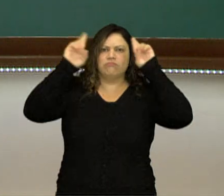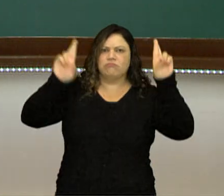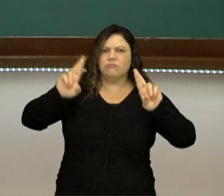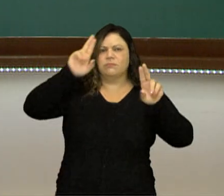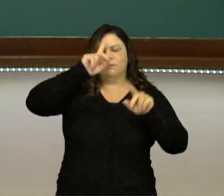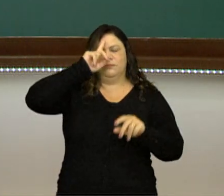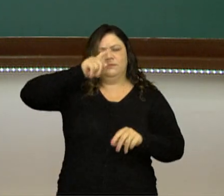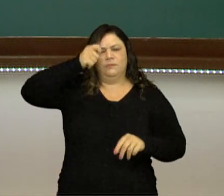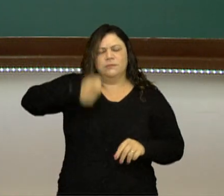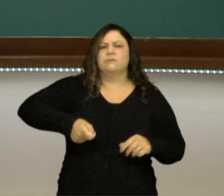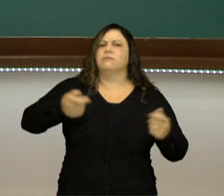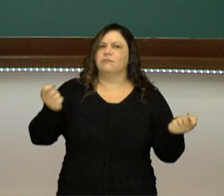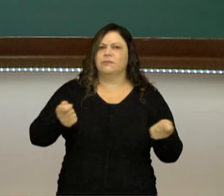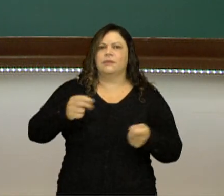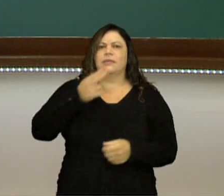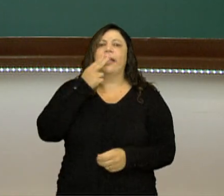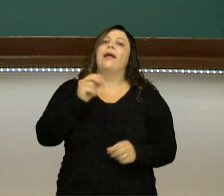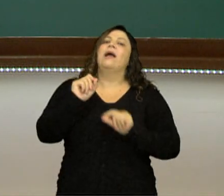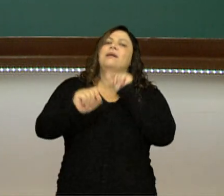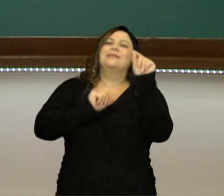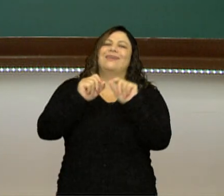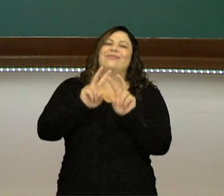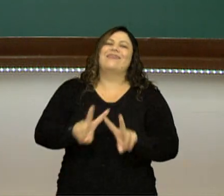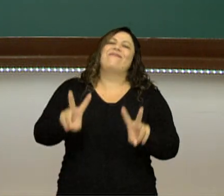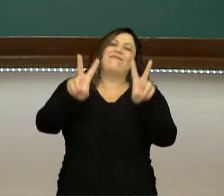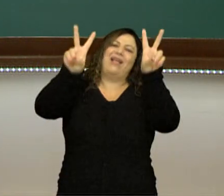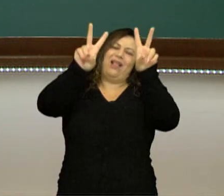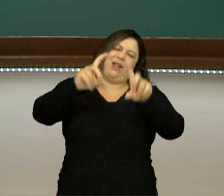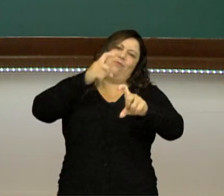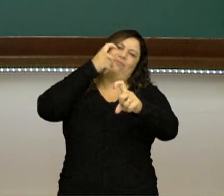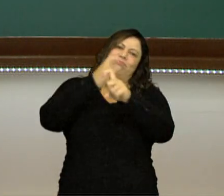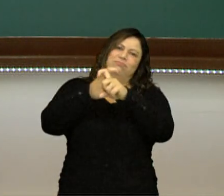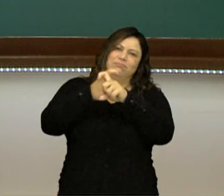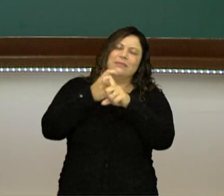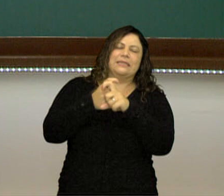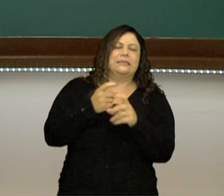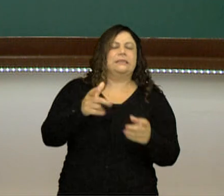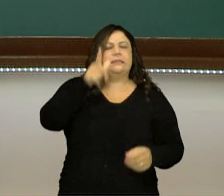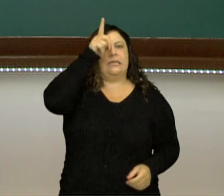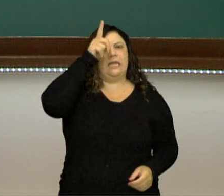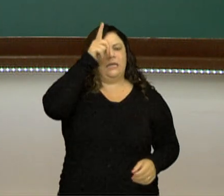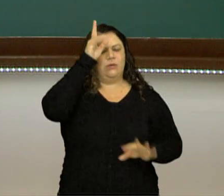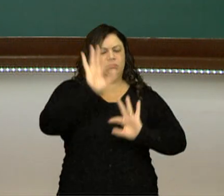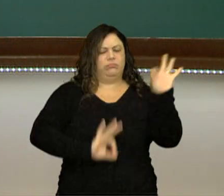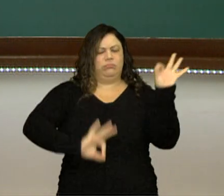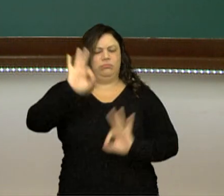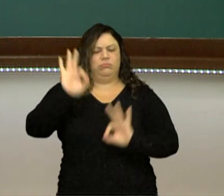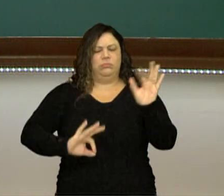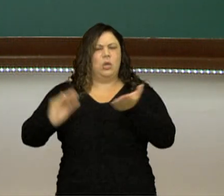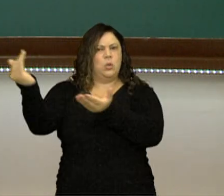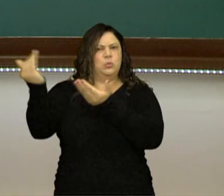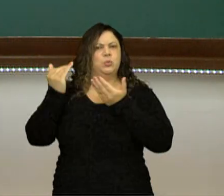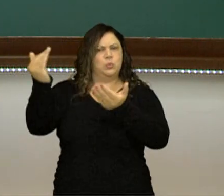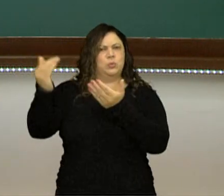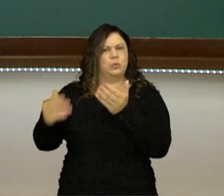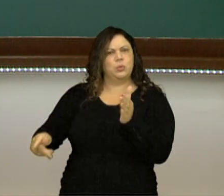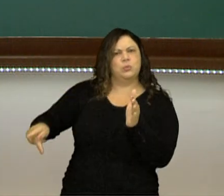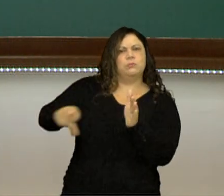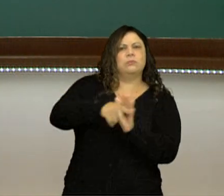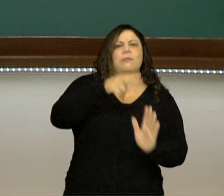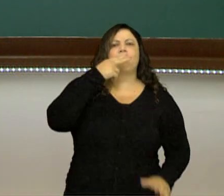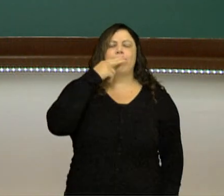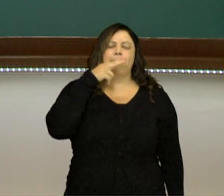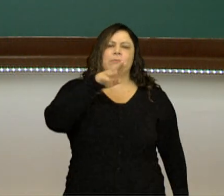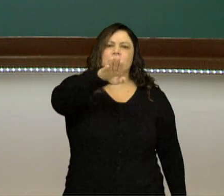valores nazistas. Inclusive, na Alemanha nazista, foi muito divulgado a organização da Juventude Hitlerista, que era uma espécie